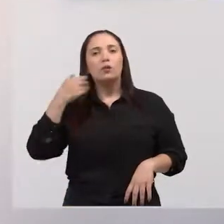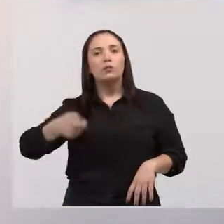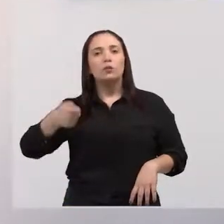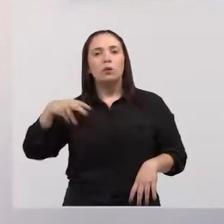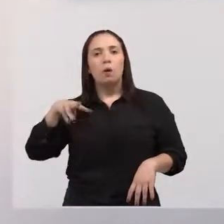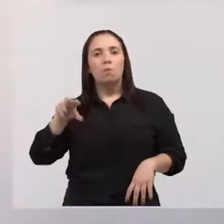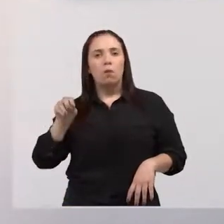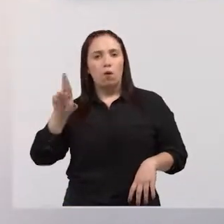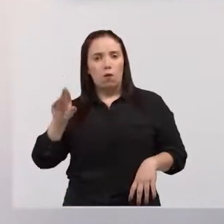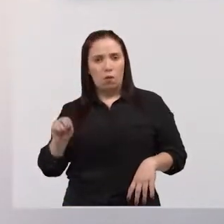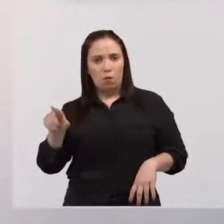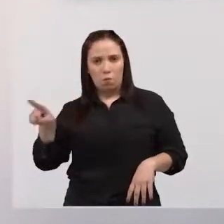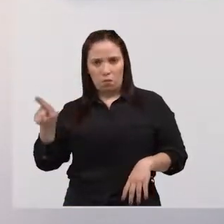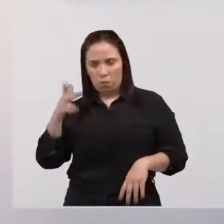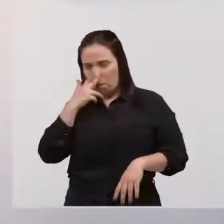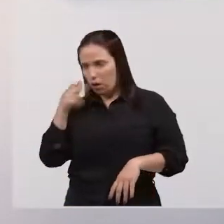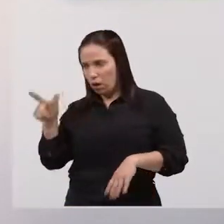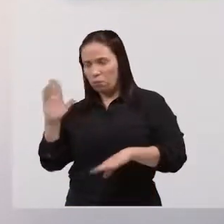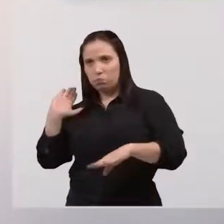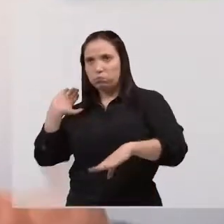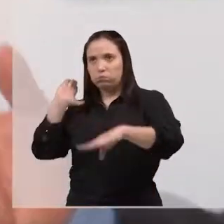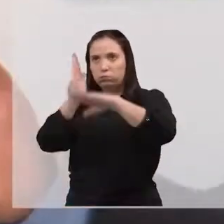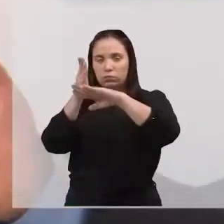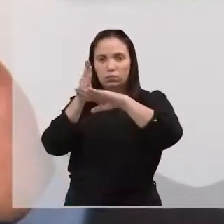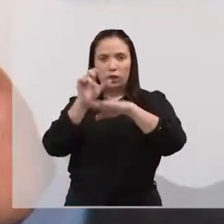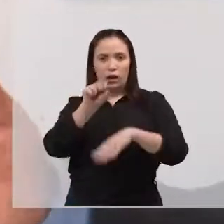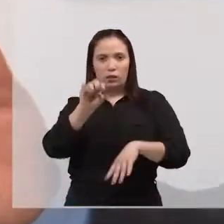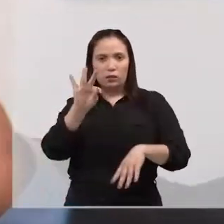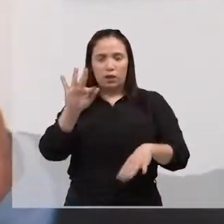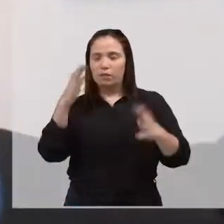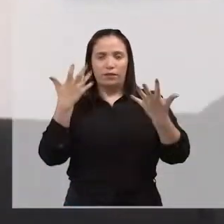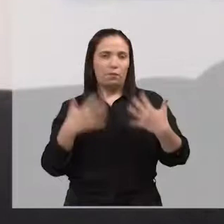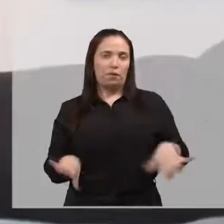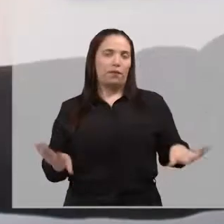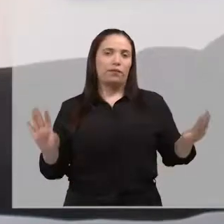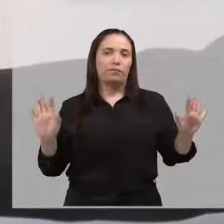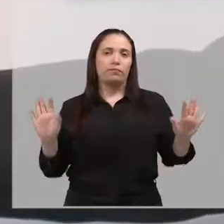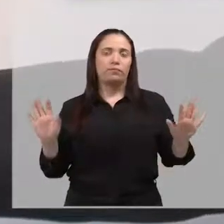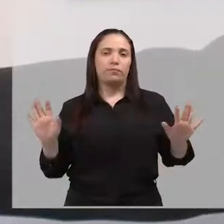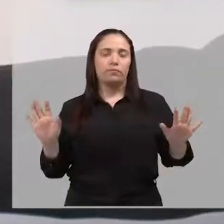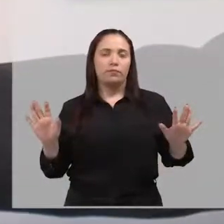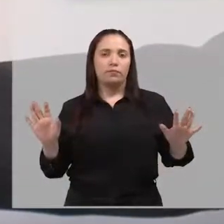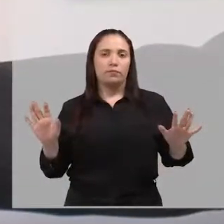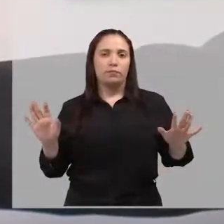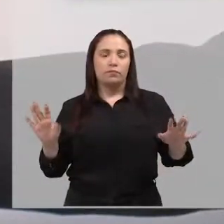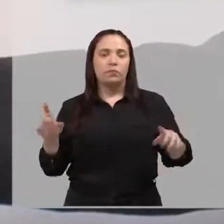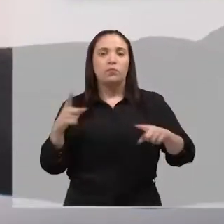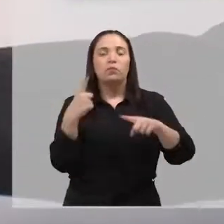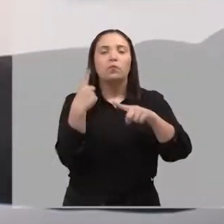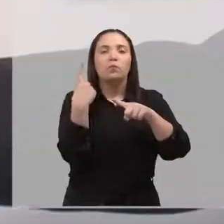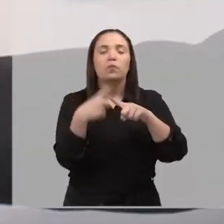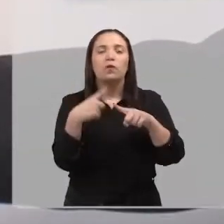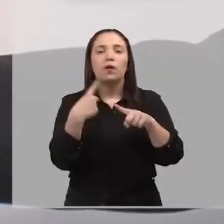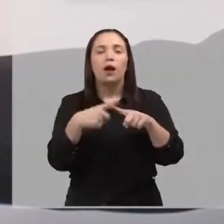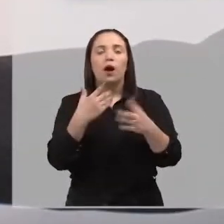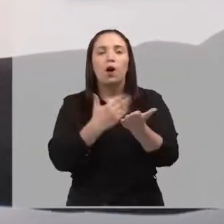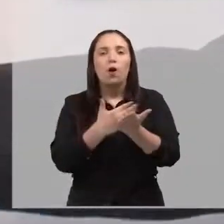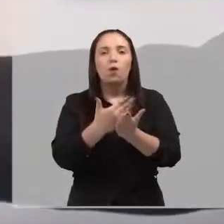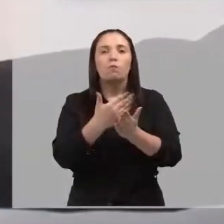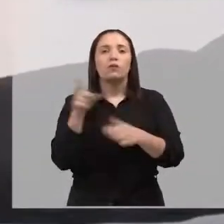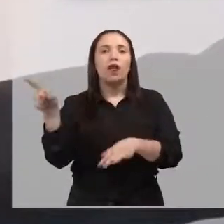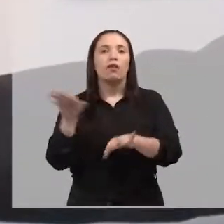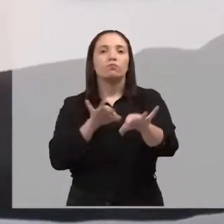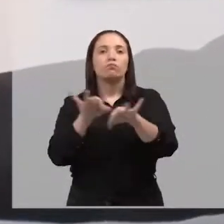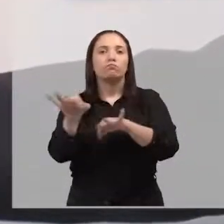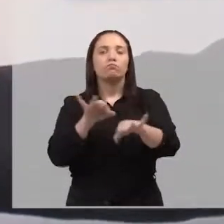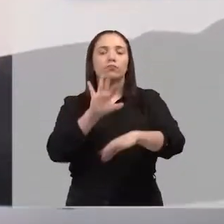do juiz Moro e da equipe dele e dos seus filhotes, né? Que acabou criando também uma operação Lava Jato